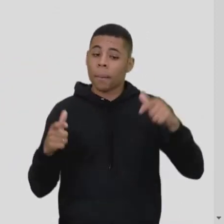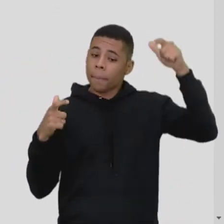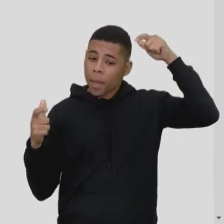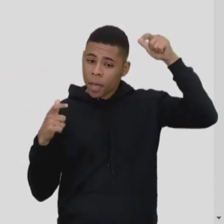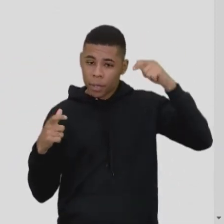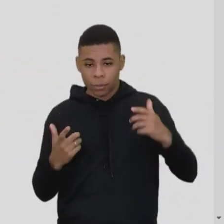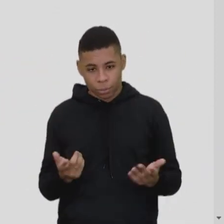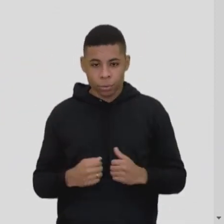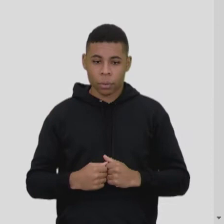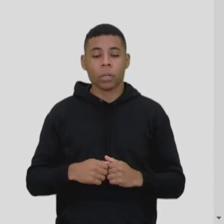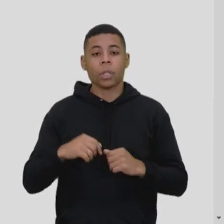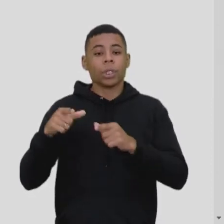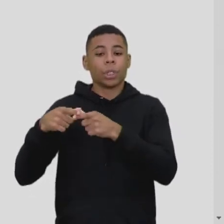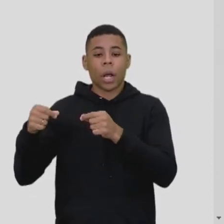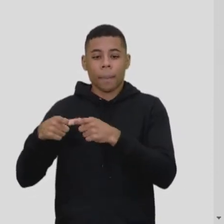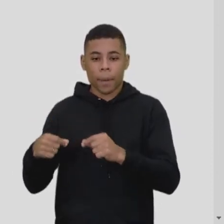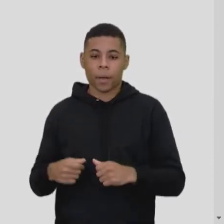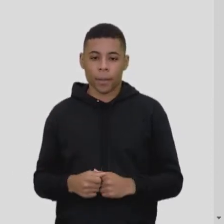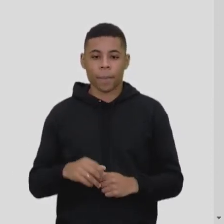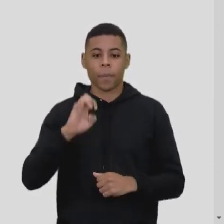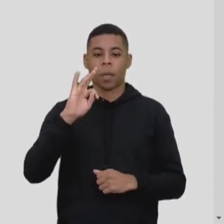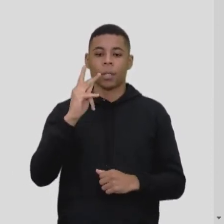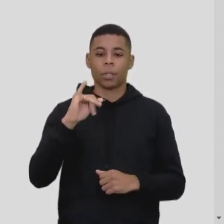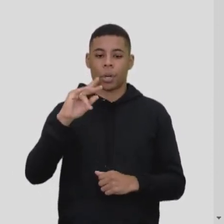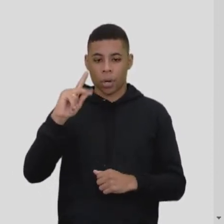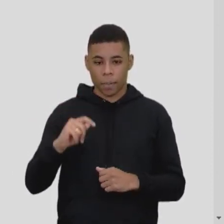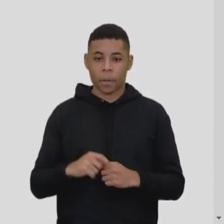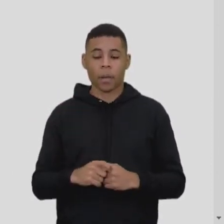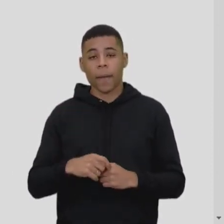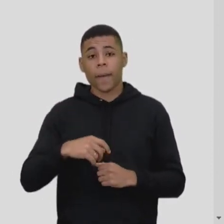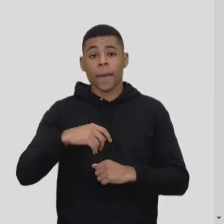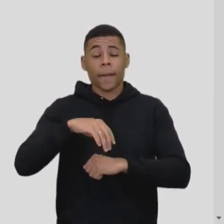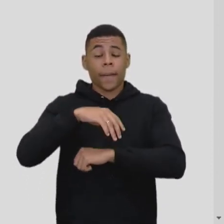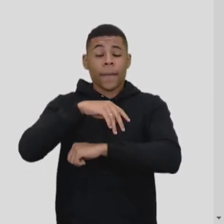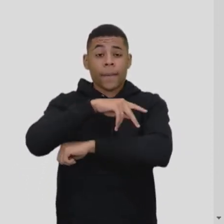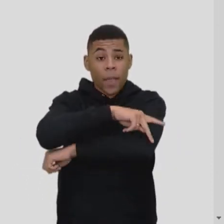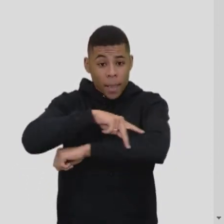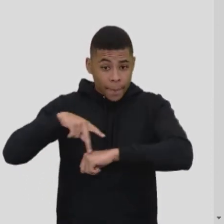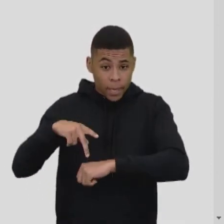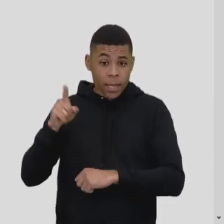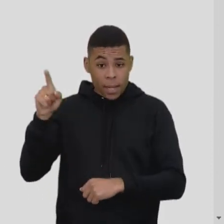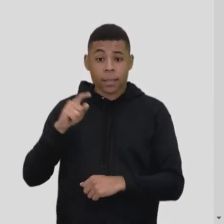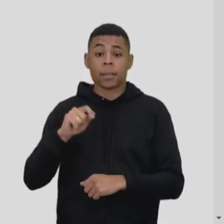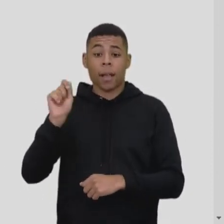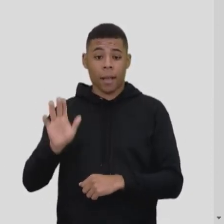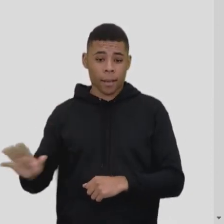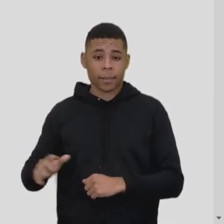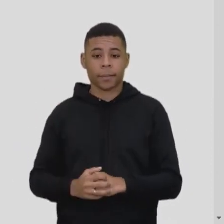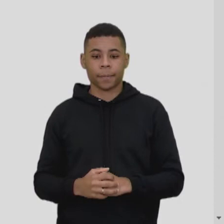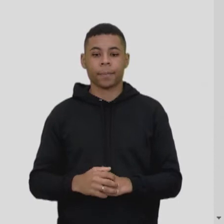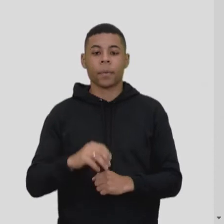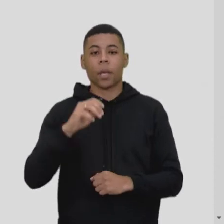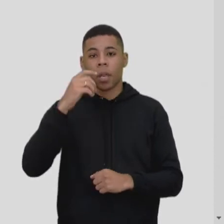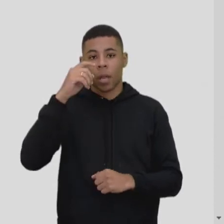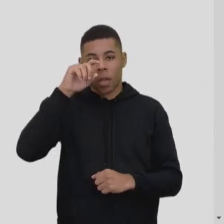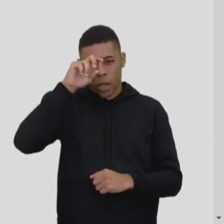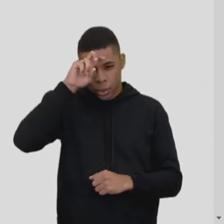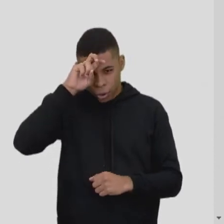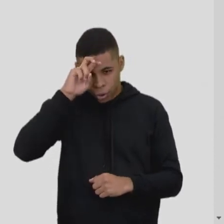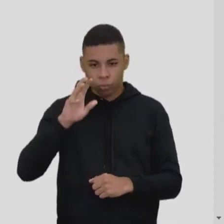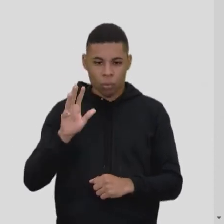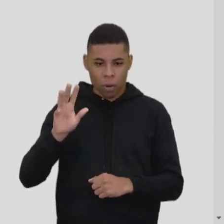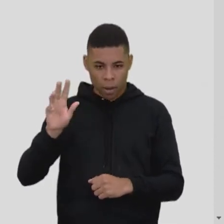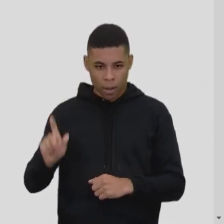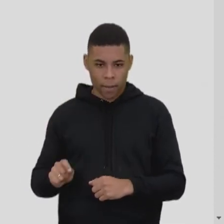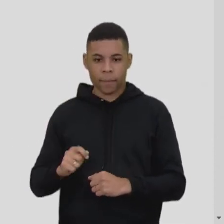Ásia em 11º, Etiópia na África, Filipinas na Ásia, o Egito na África, Vietnã na Ásia. Vejam que tem